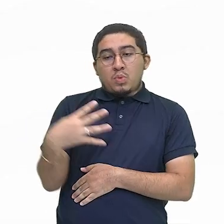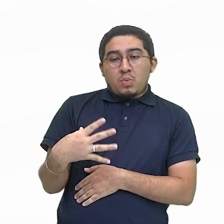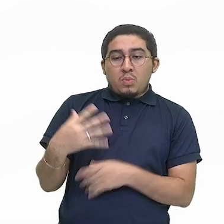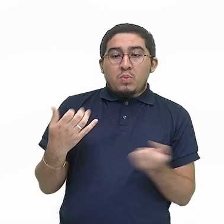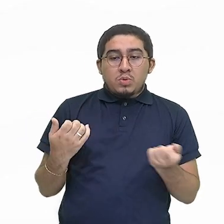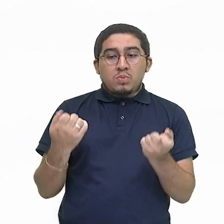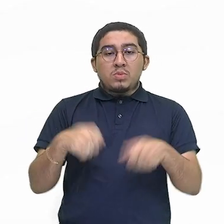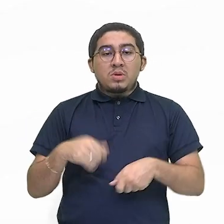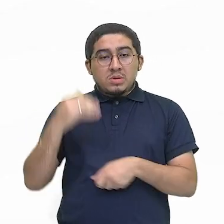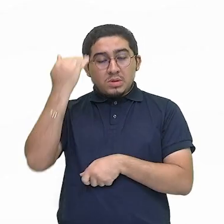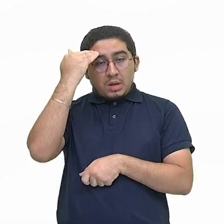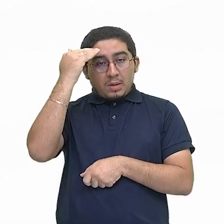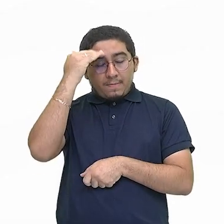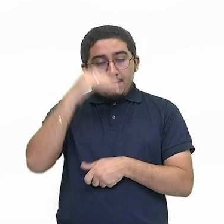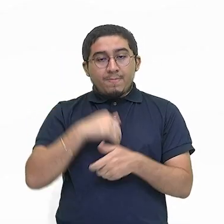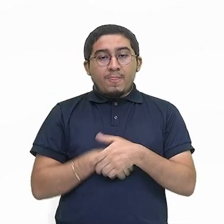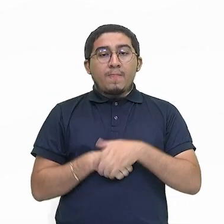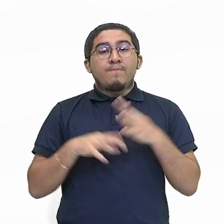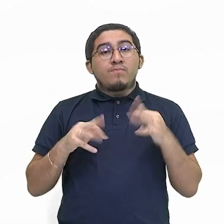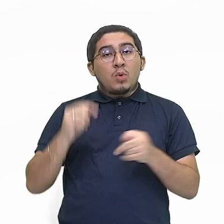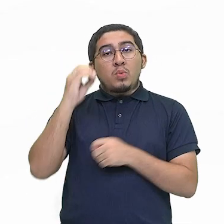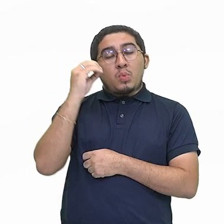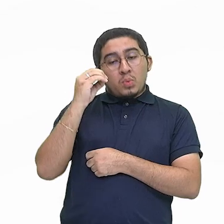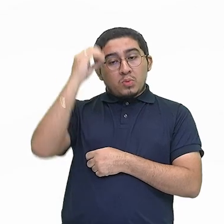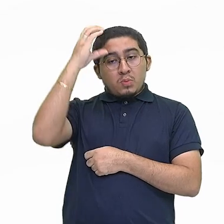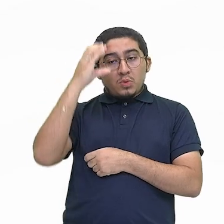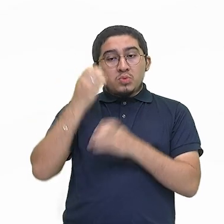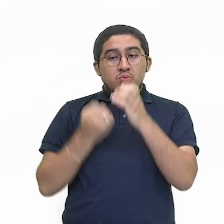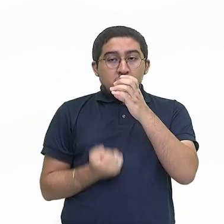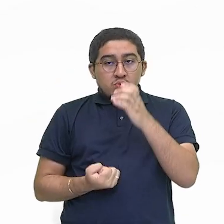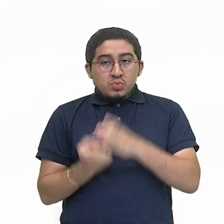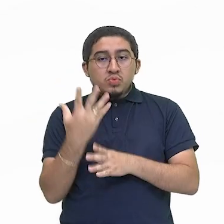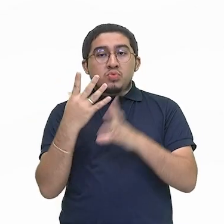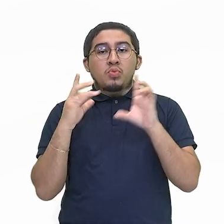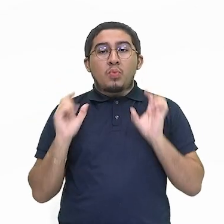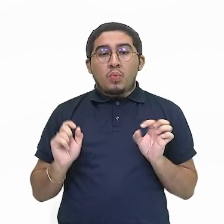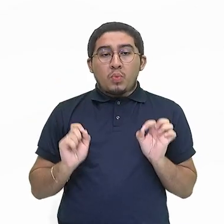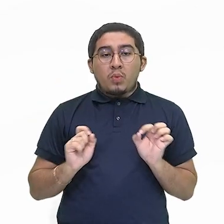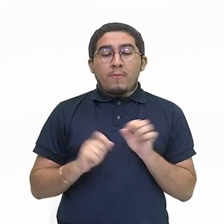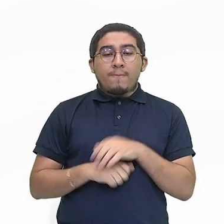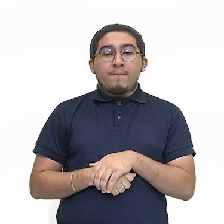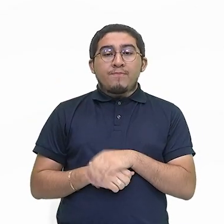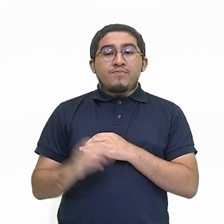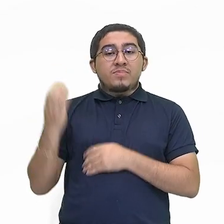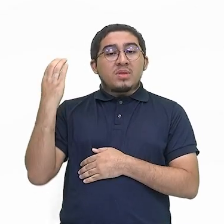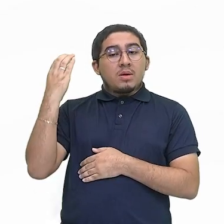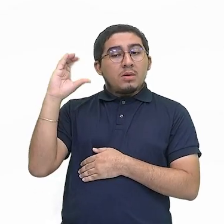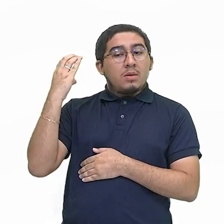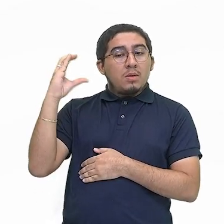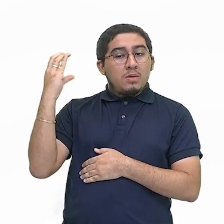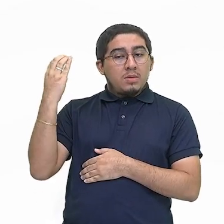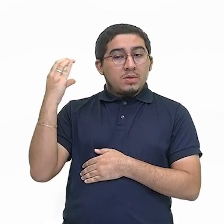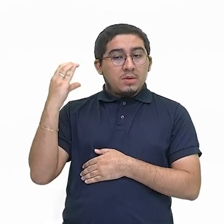social. Com esses conhecimentos todos, vai surgir aí a ciência, né, que vai possibilitar uma